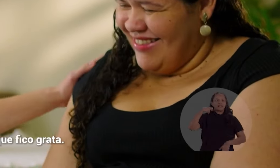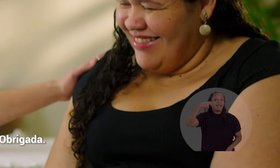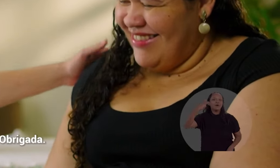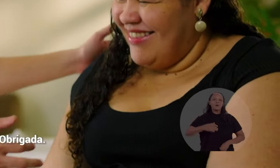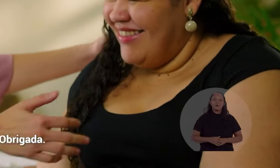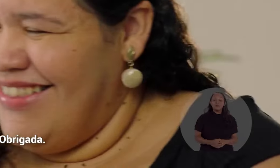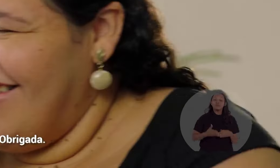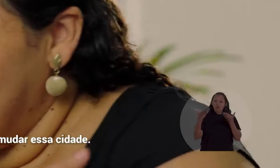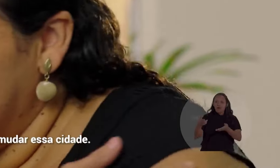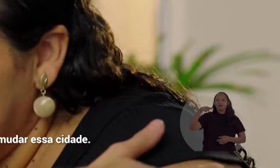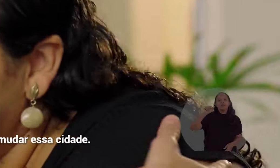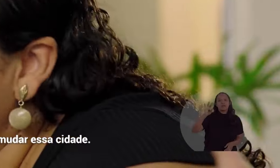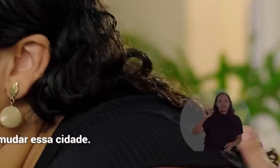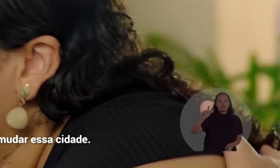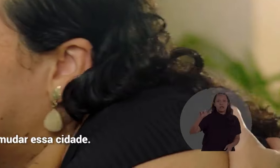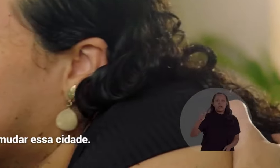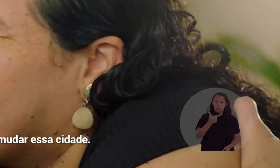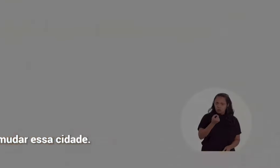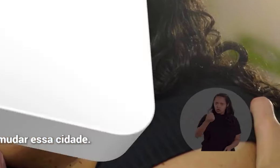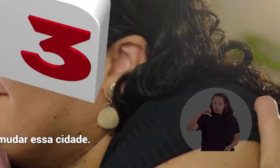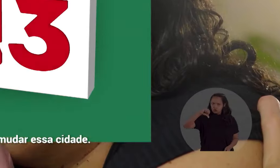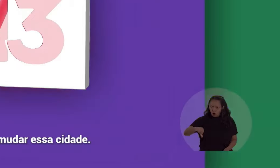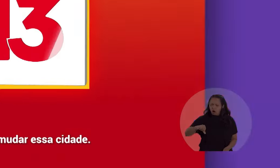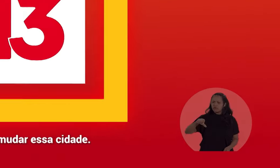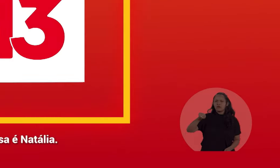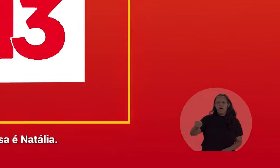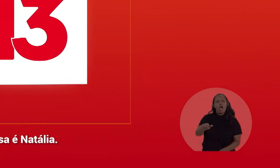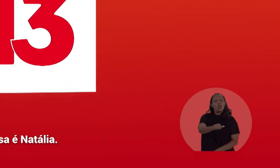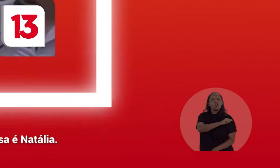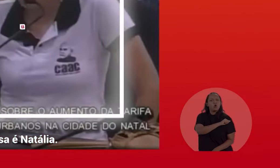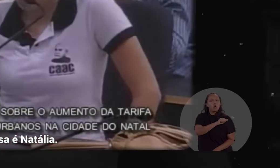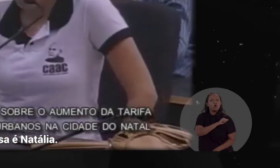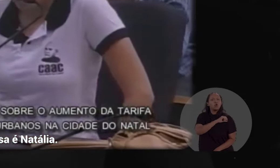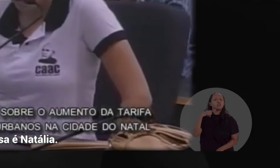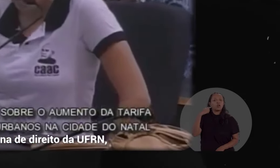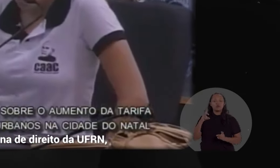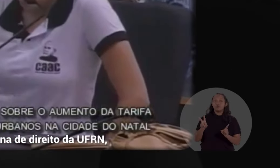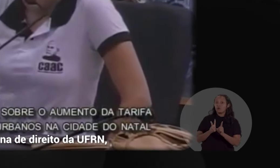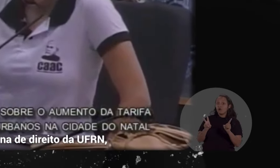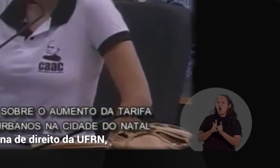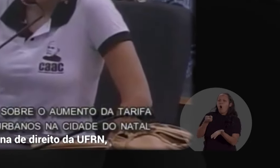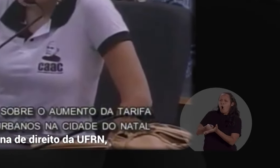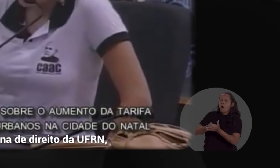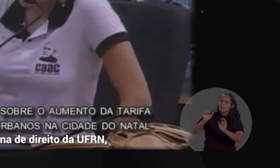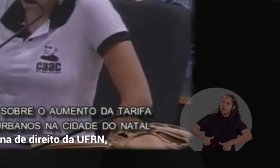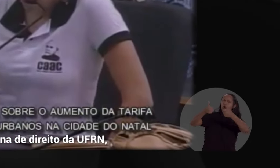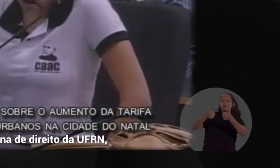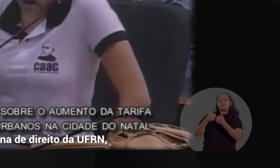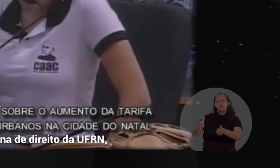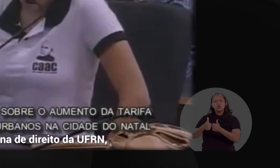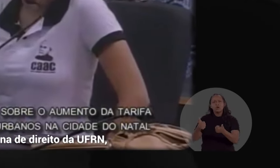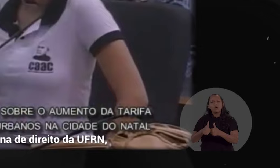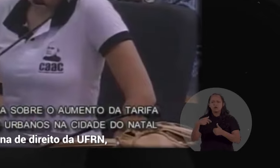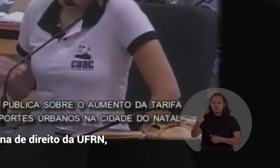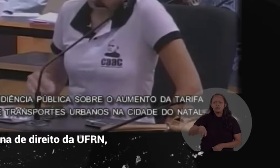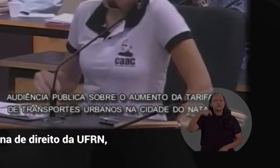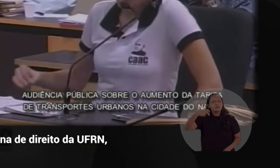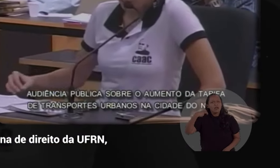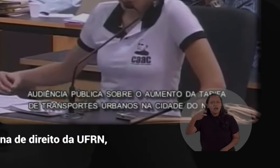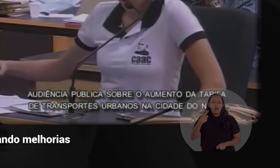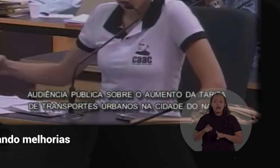grata. Obrigada. Simbora mudar essa cidade. Essa é a Natália. Em 2009, aluna de direito